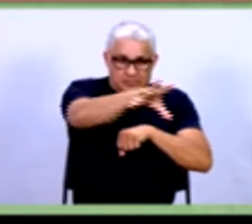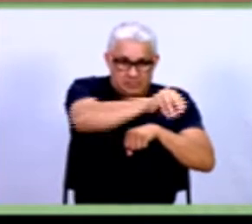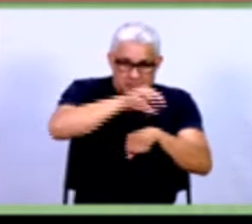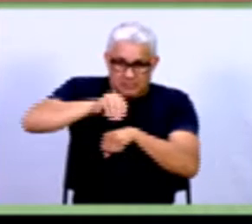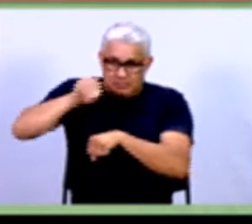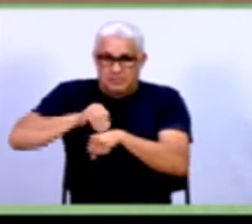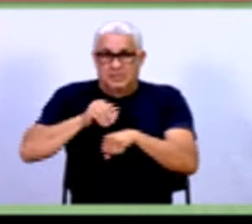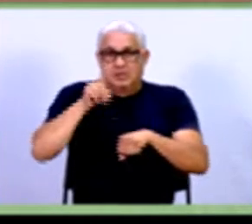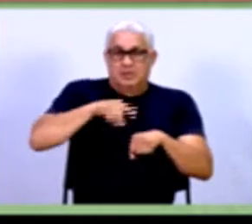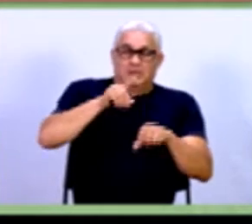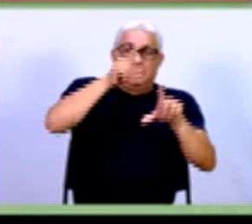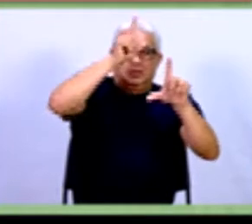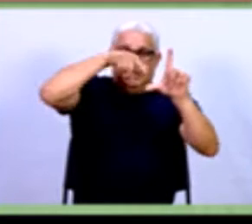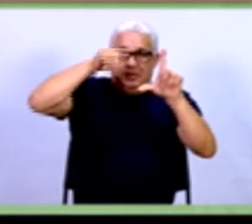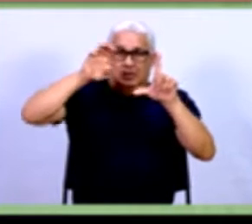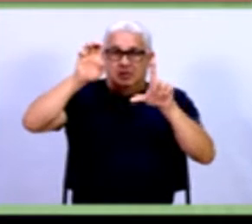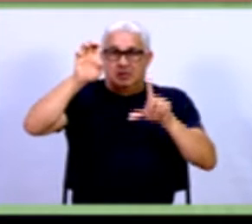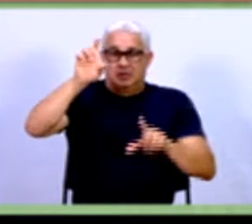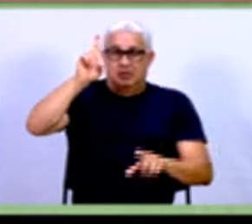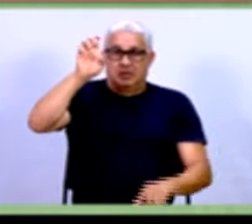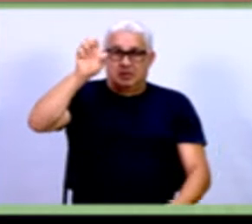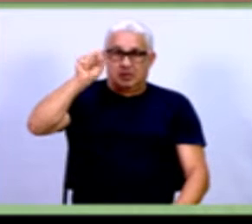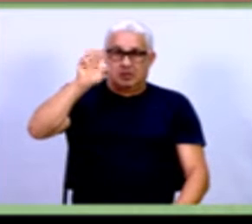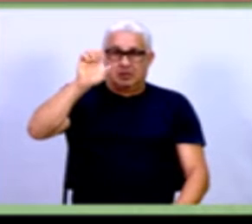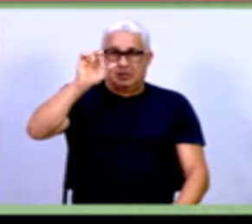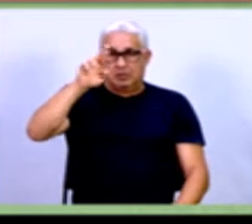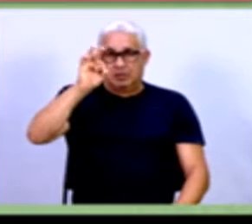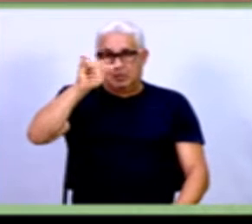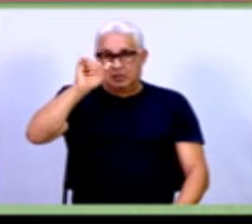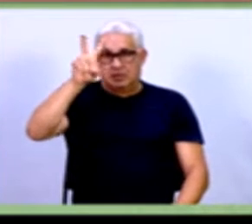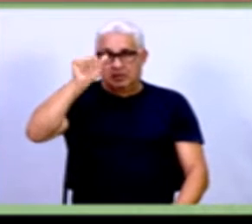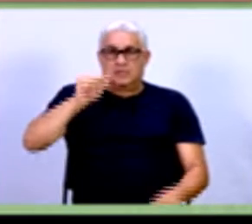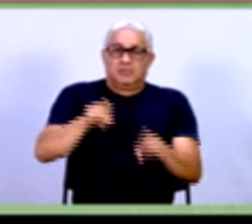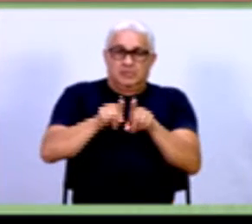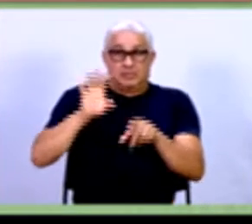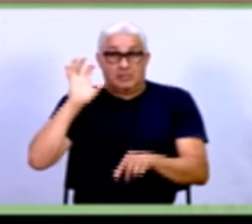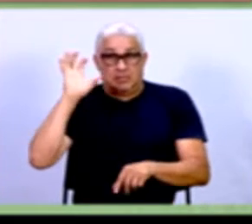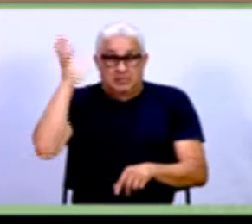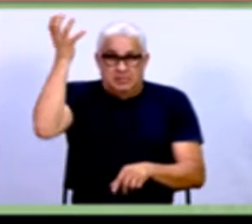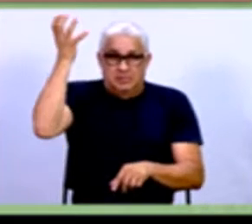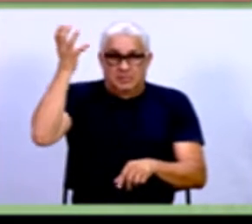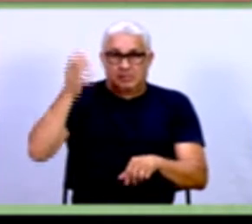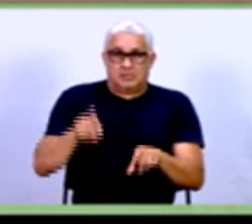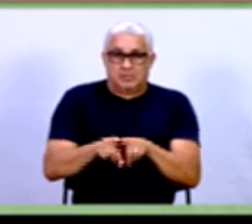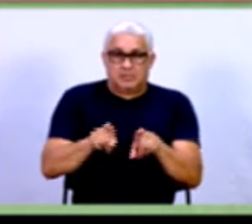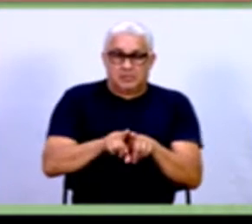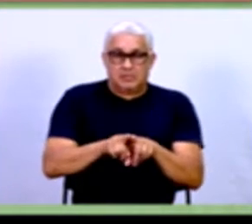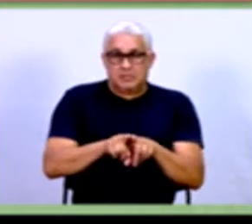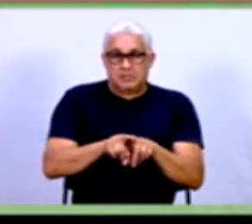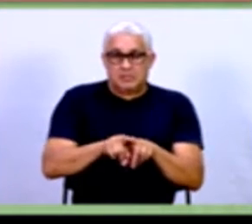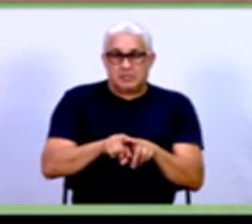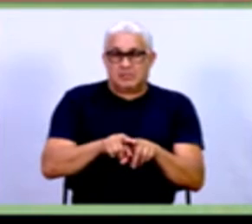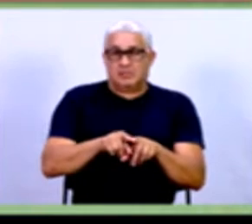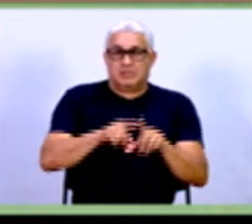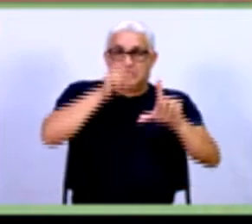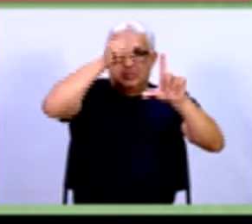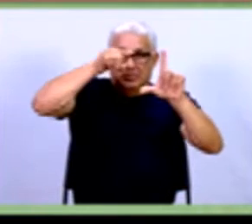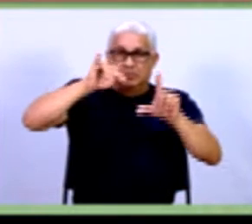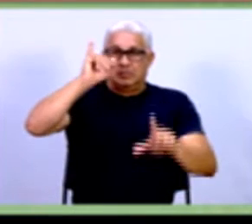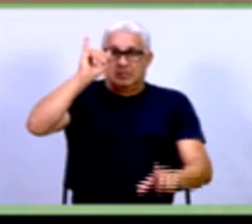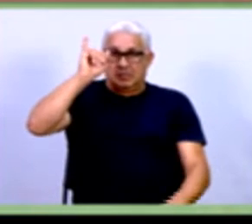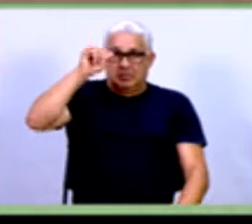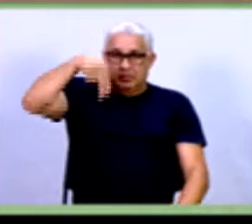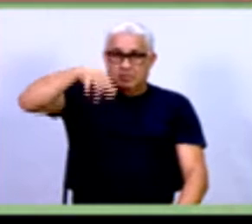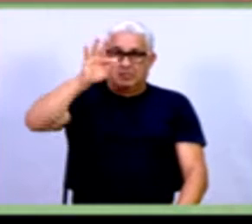estatística descritiva, e tomar uma decisão, que a gente falar da estatística inferencial, que é quando a gente está